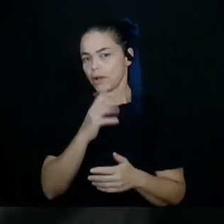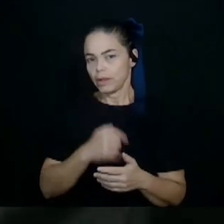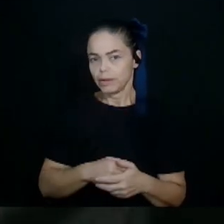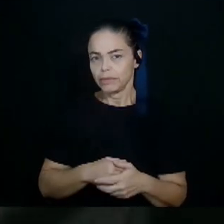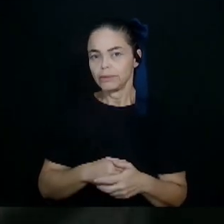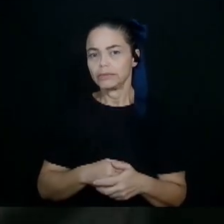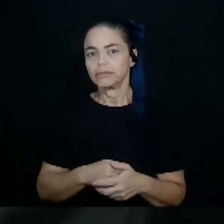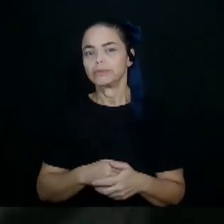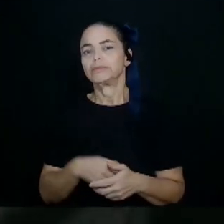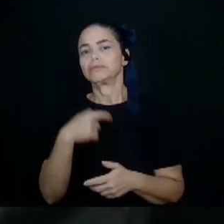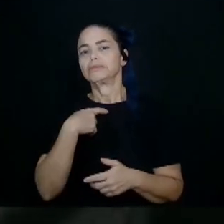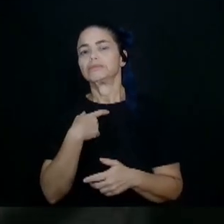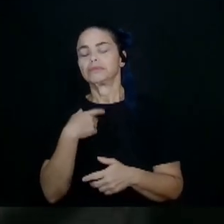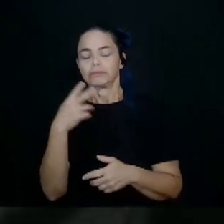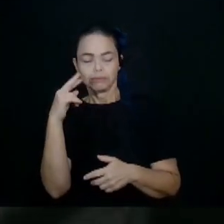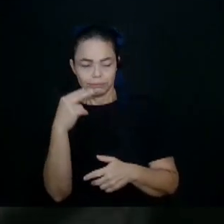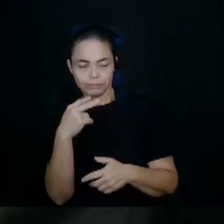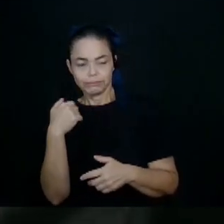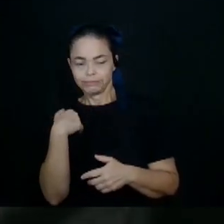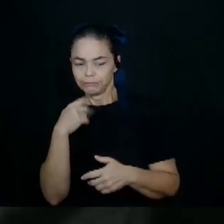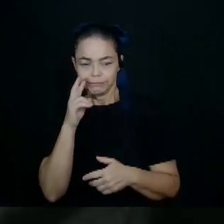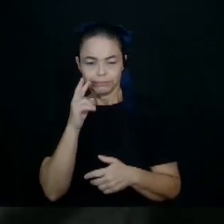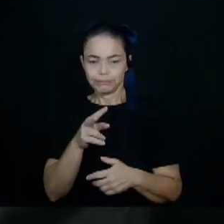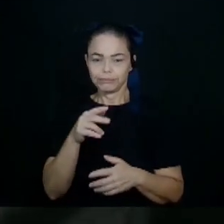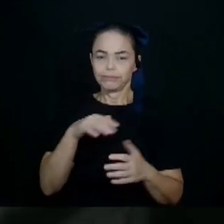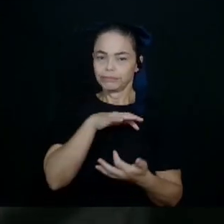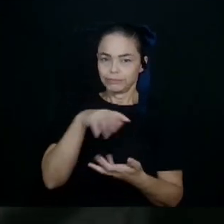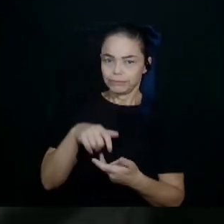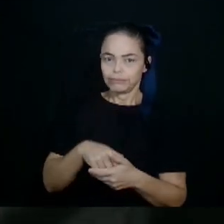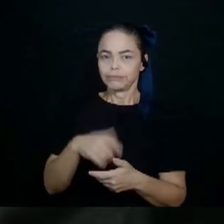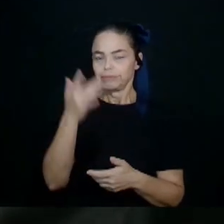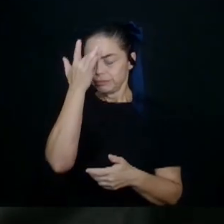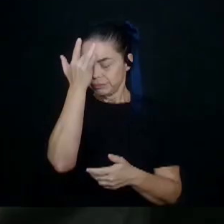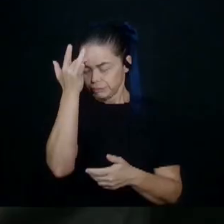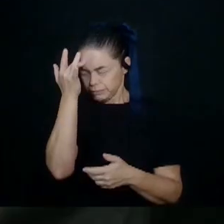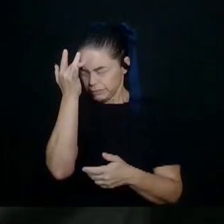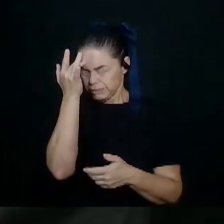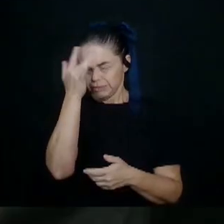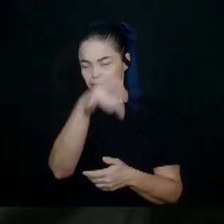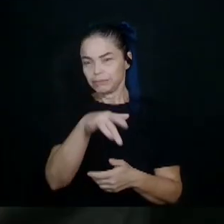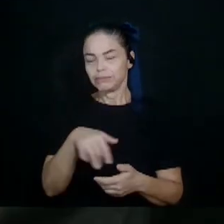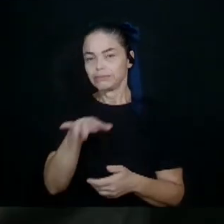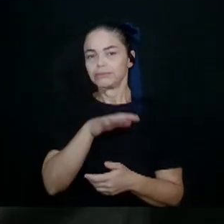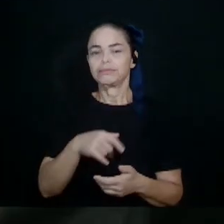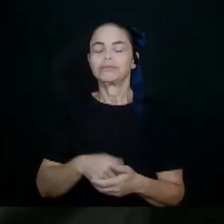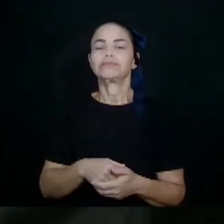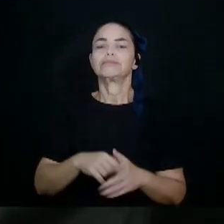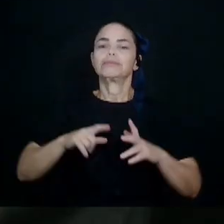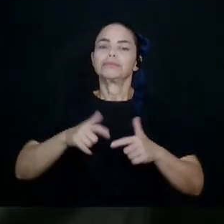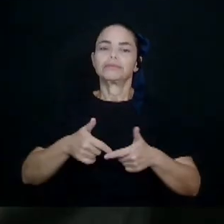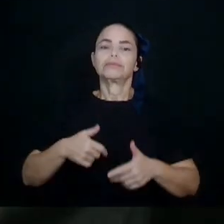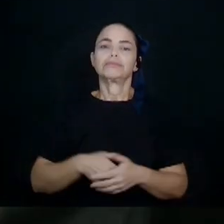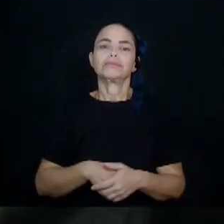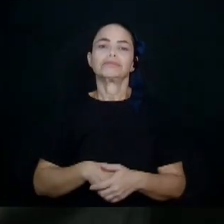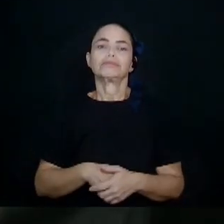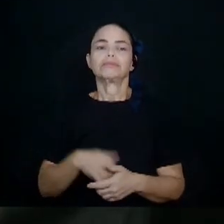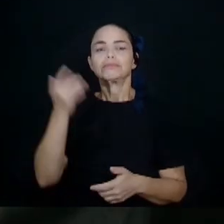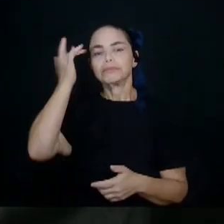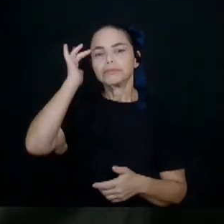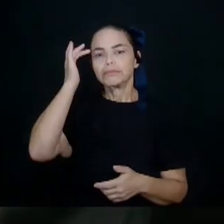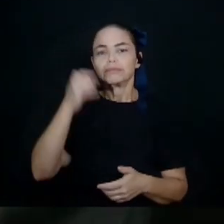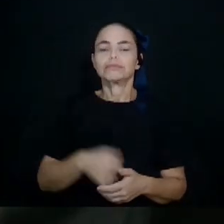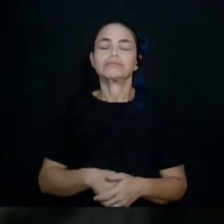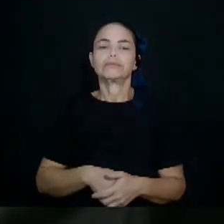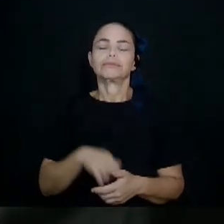gente está de fora, né, desse mundo da saúde mental, assim, onde vocês estão atuando, e às vezes a gente acha assim, poxa vida, mas será,